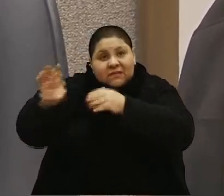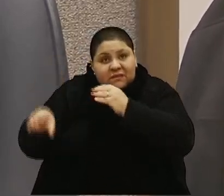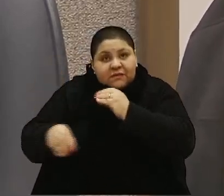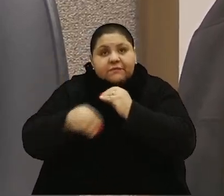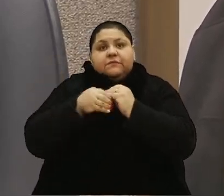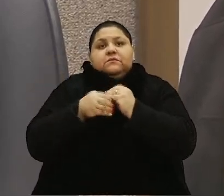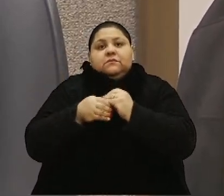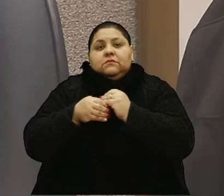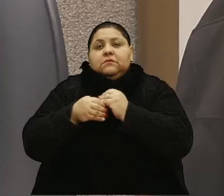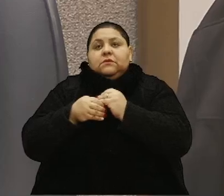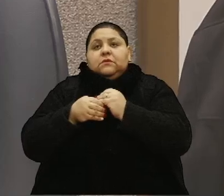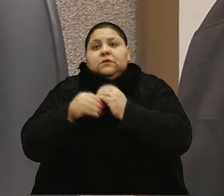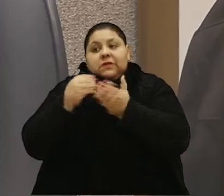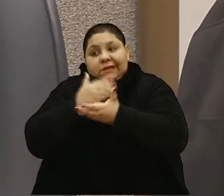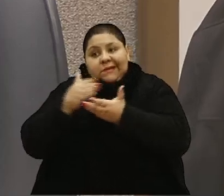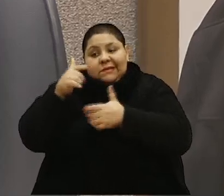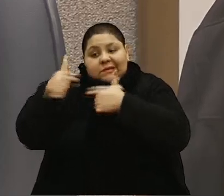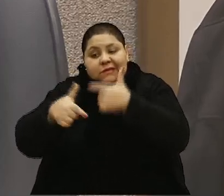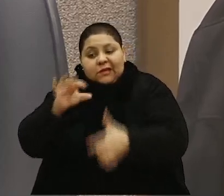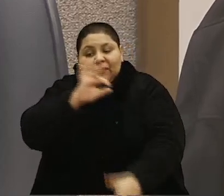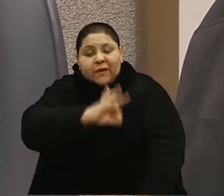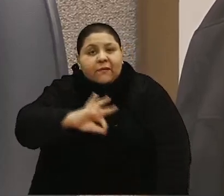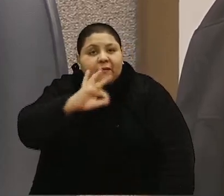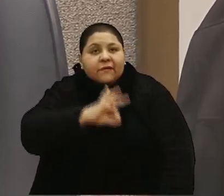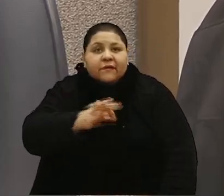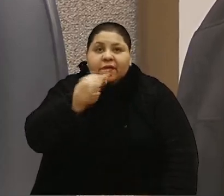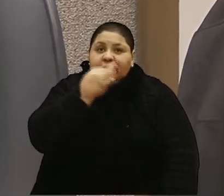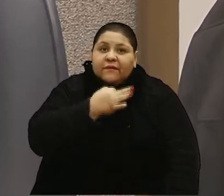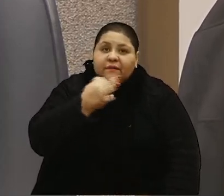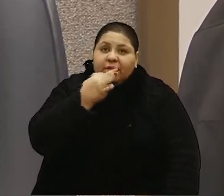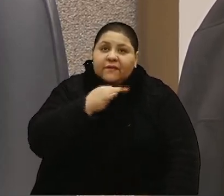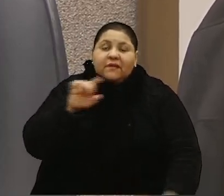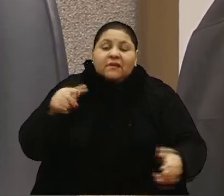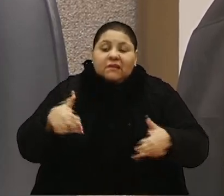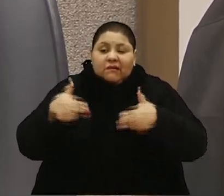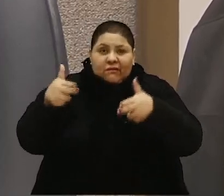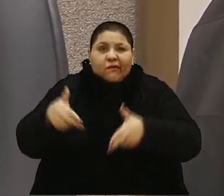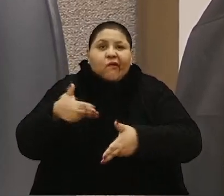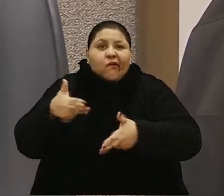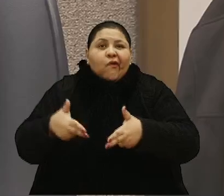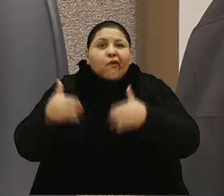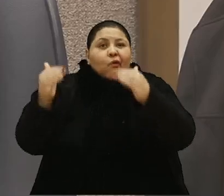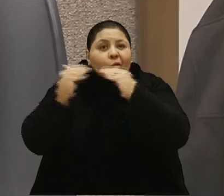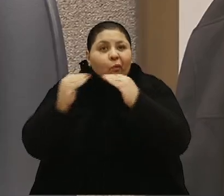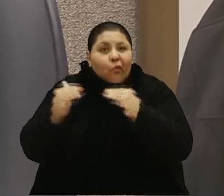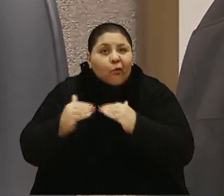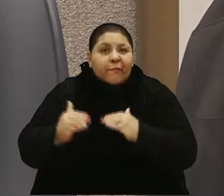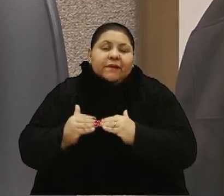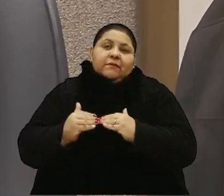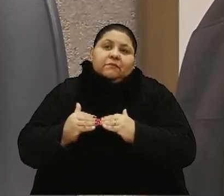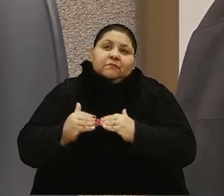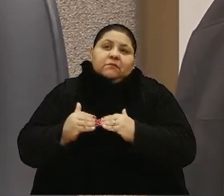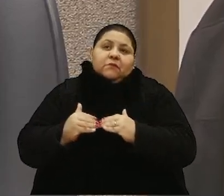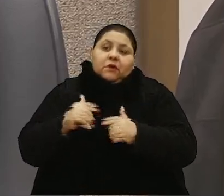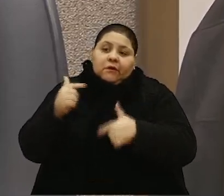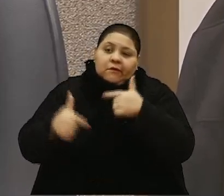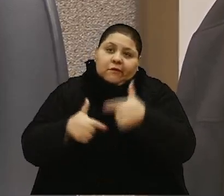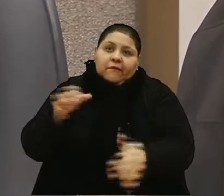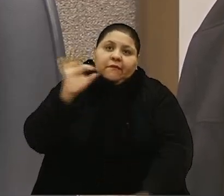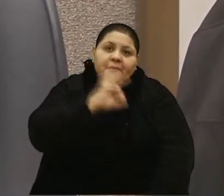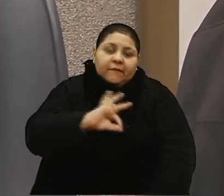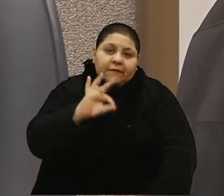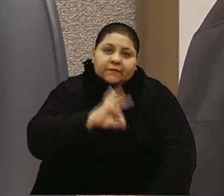que trazem emprego, que trazem renda para Caxias. Então, a questão do trem dialoga exatamente com isso. Emprego, renda